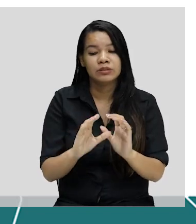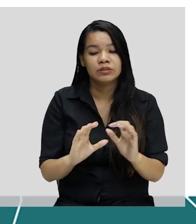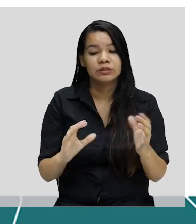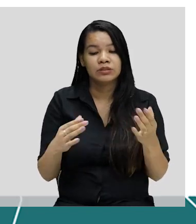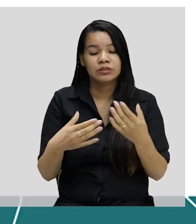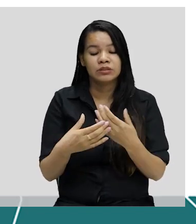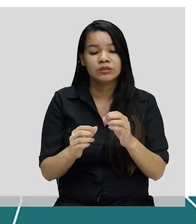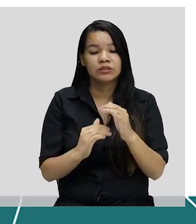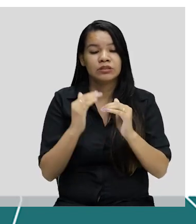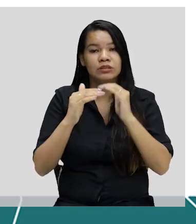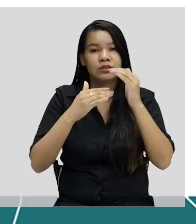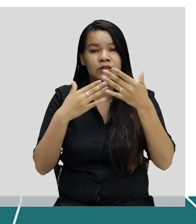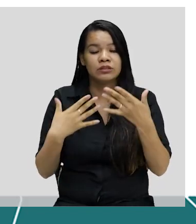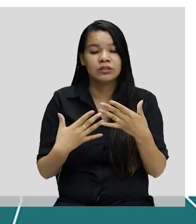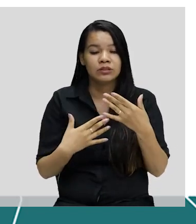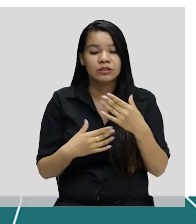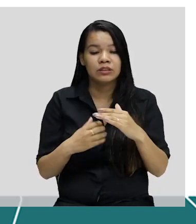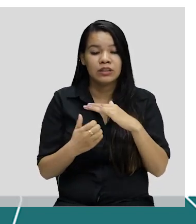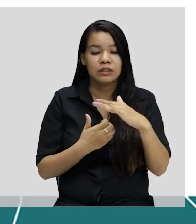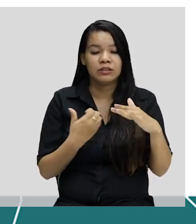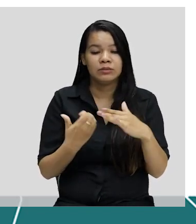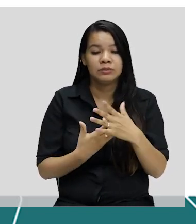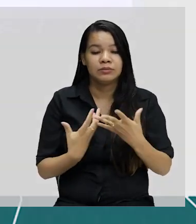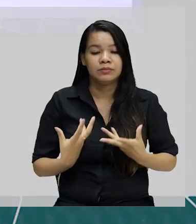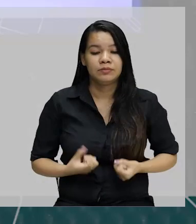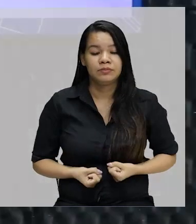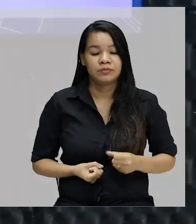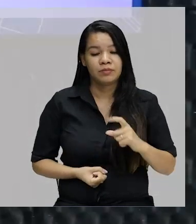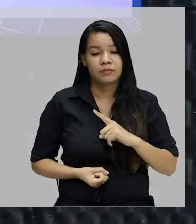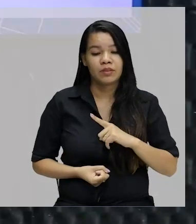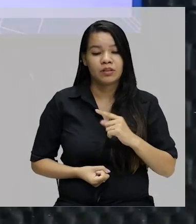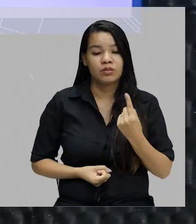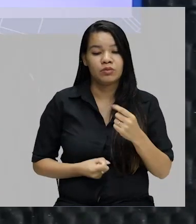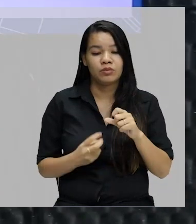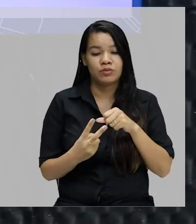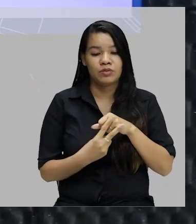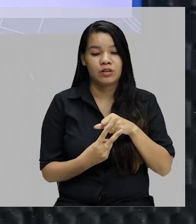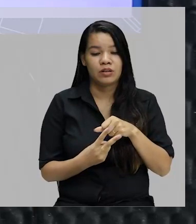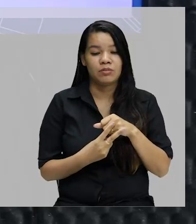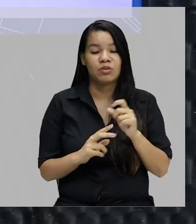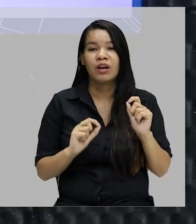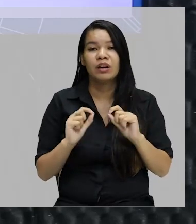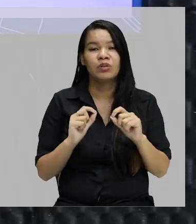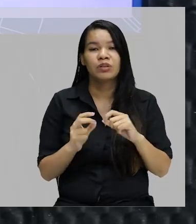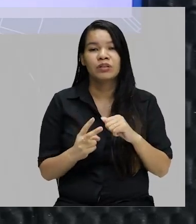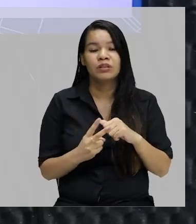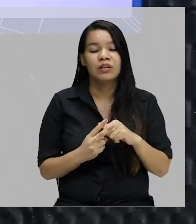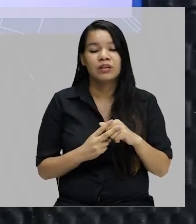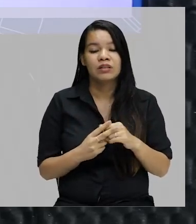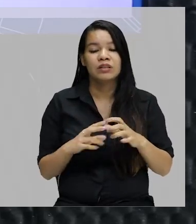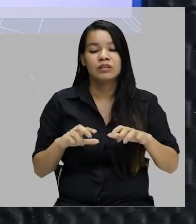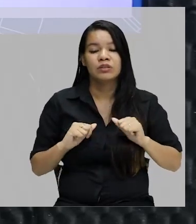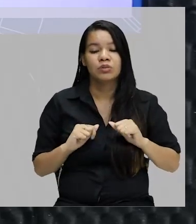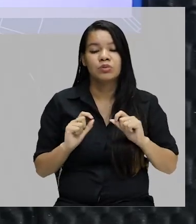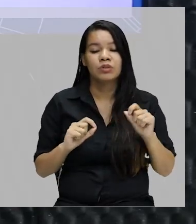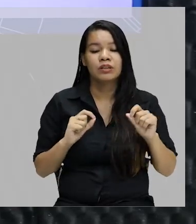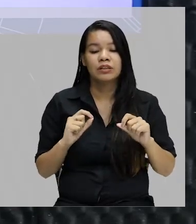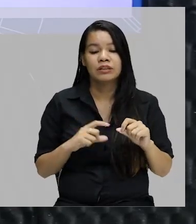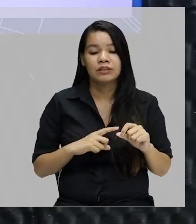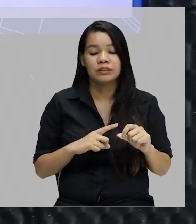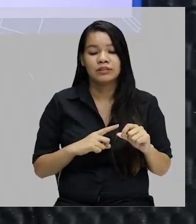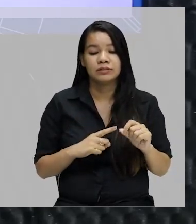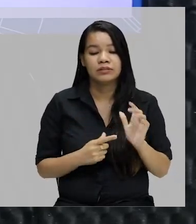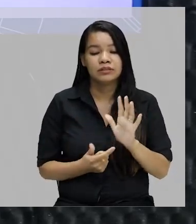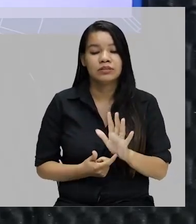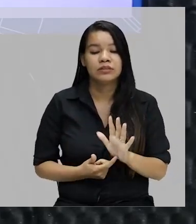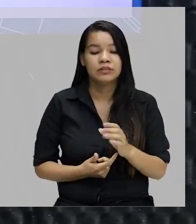aqui comigo, ó. As empresas admitem, eu tenho um verbo aqui, né? Admitem o quê? Haver indícios. Quando